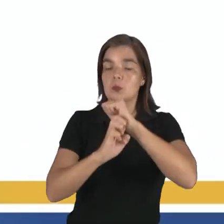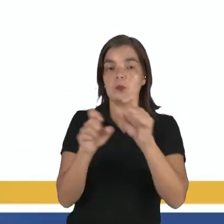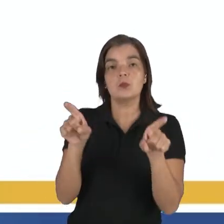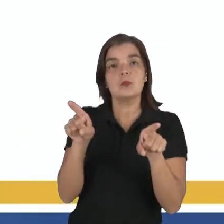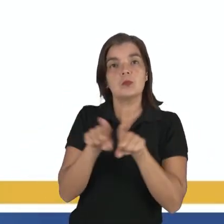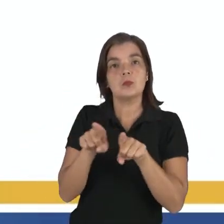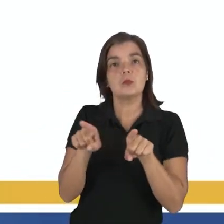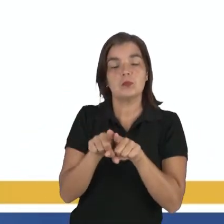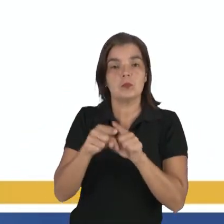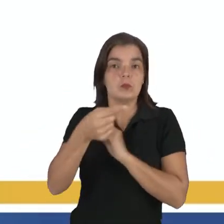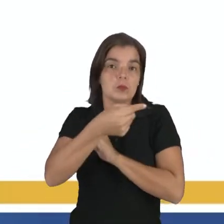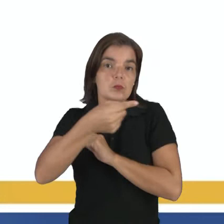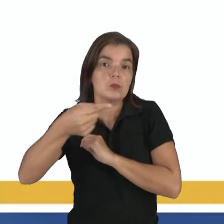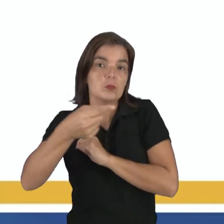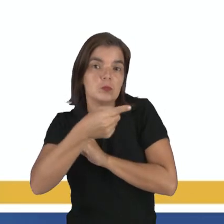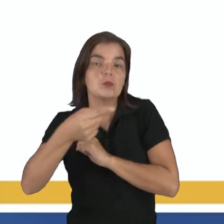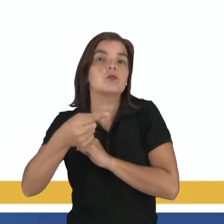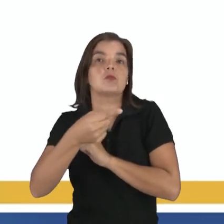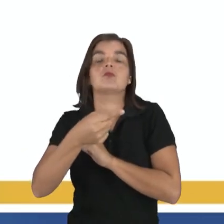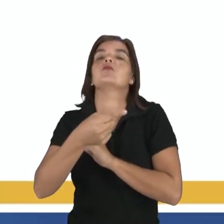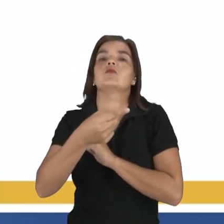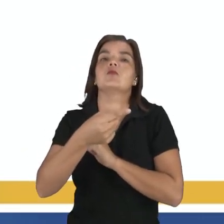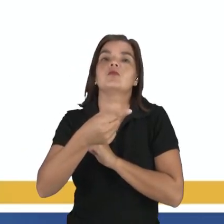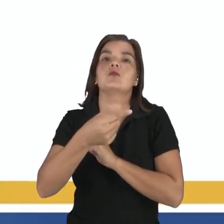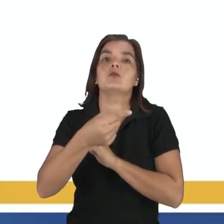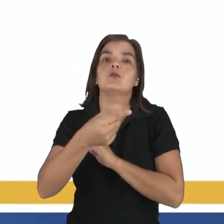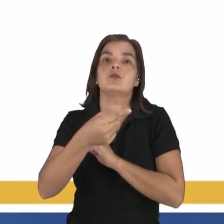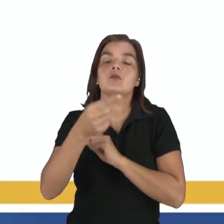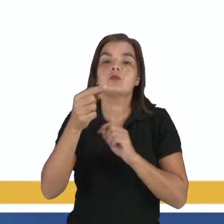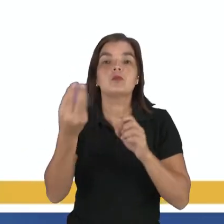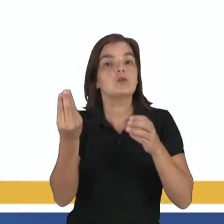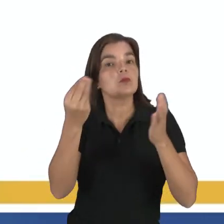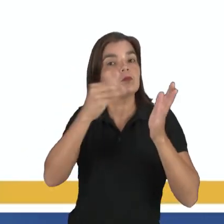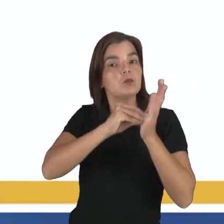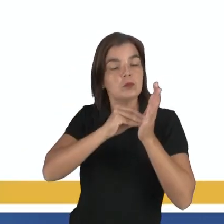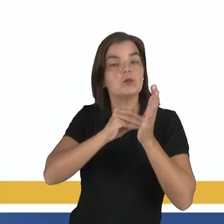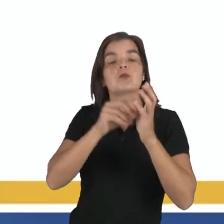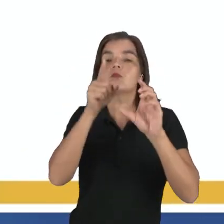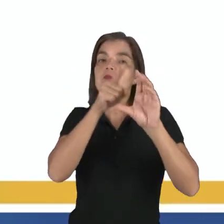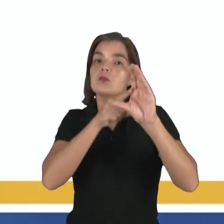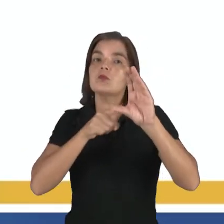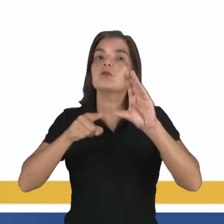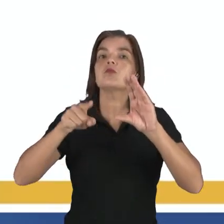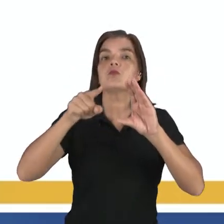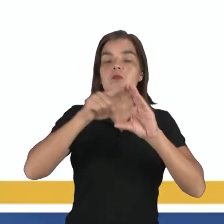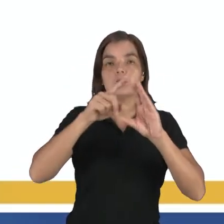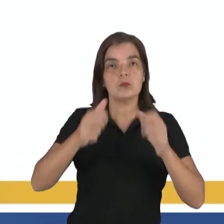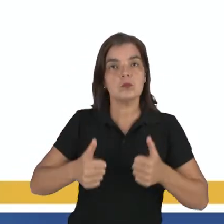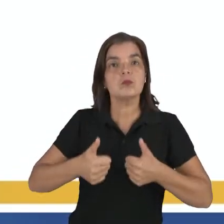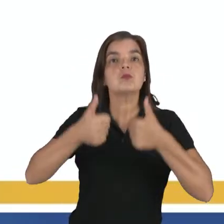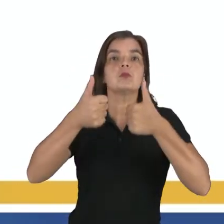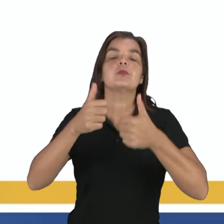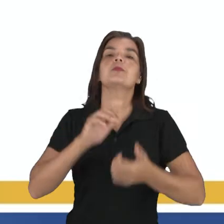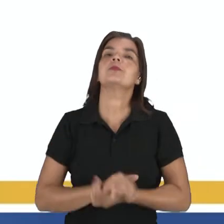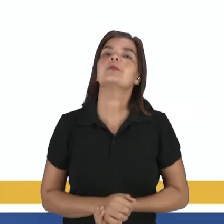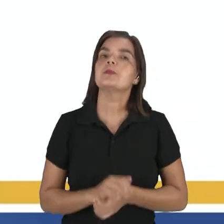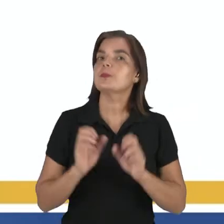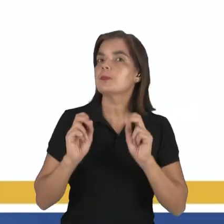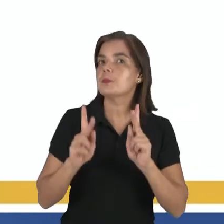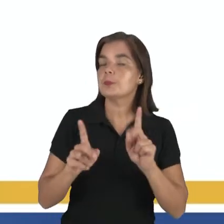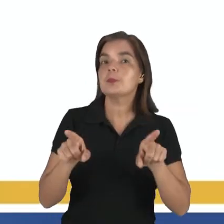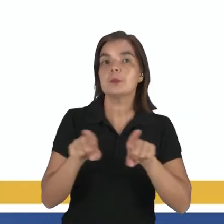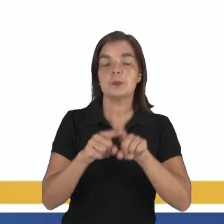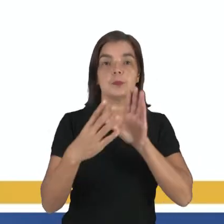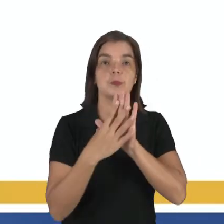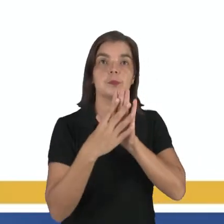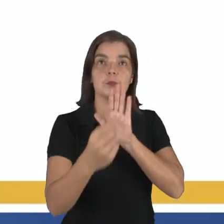partícula negativa encrustada nessa massa, nessa esfera carregada positivamente, ok? Então,